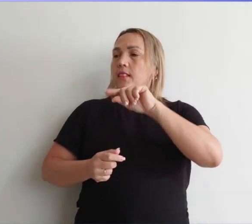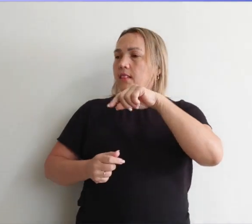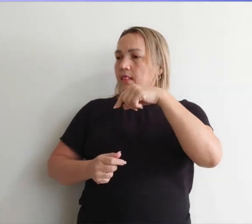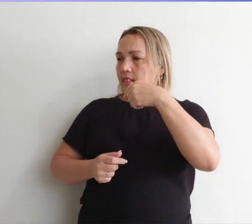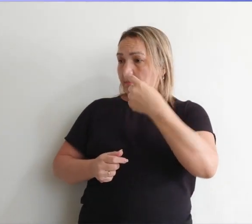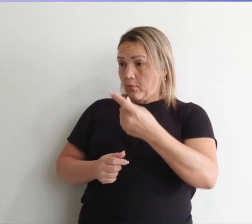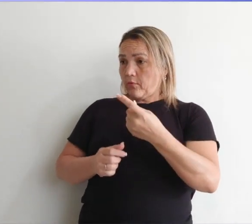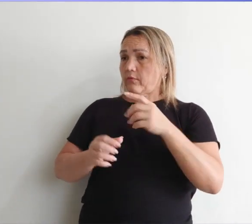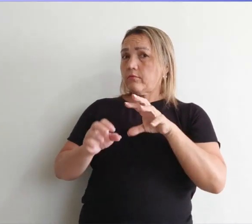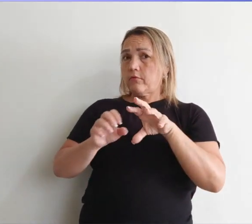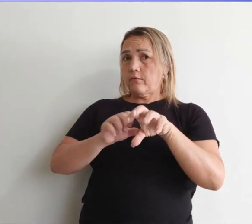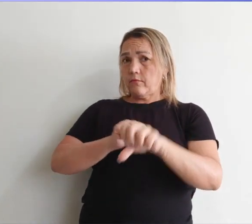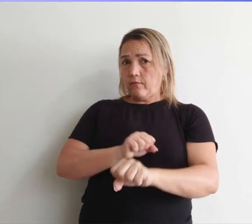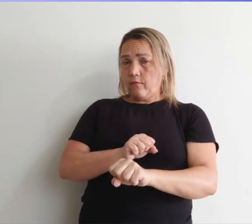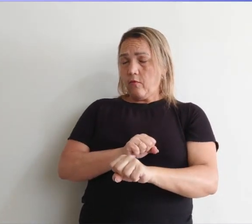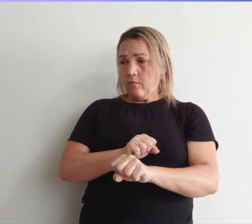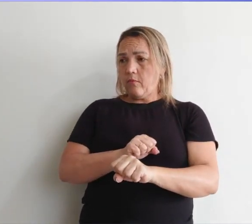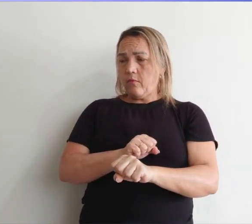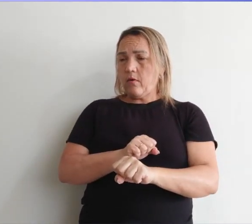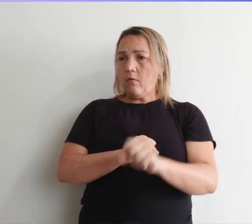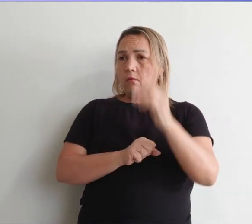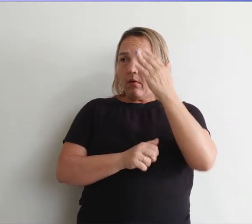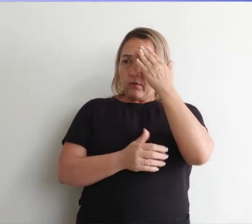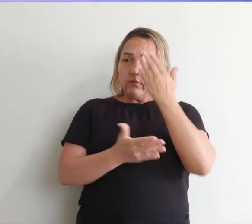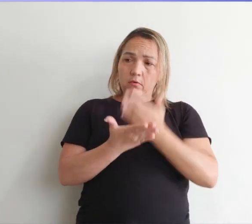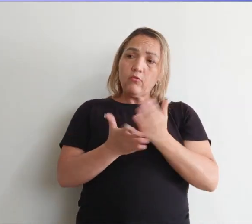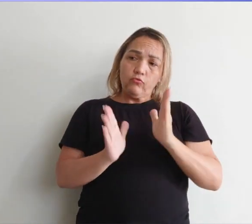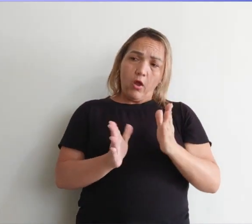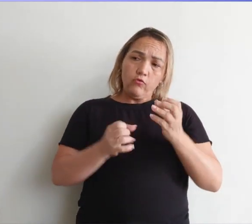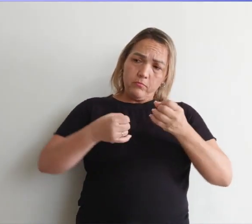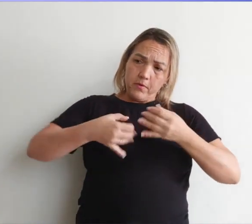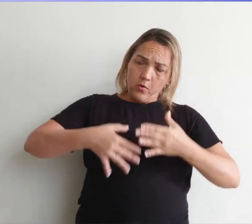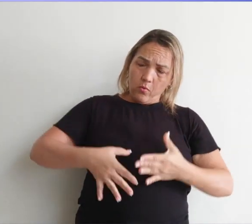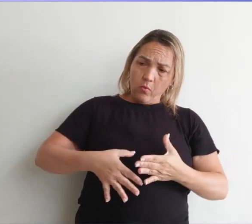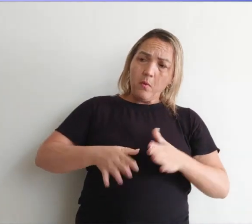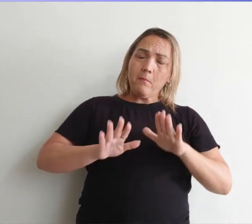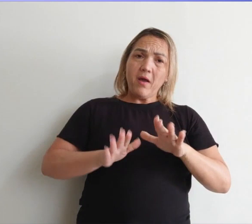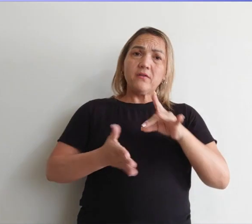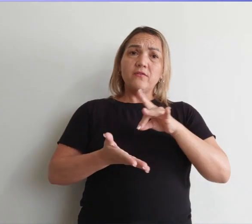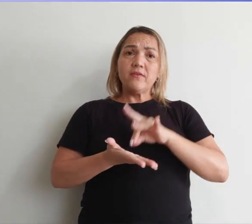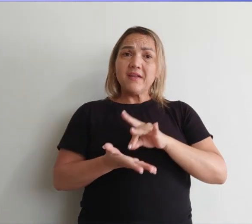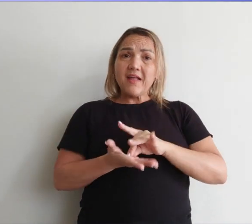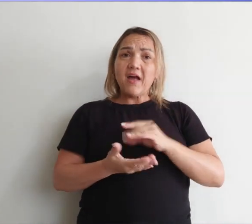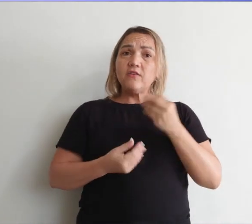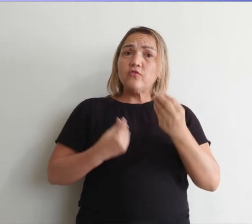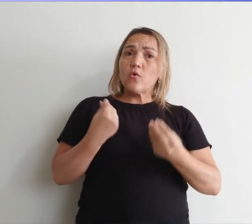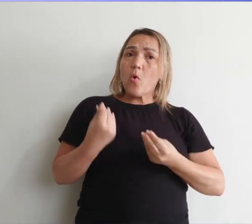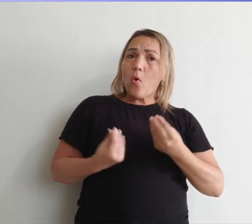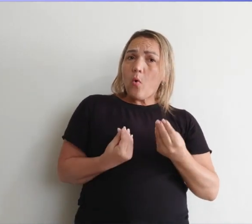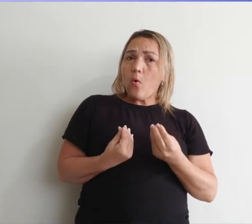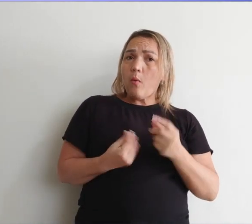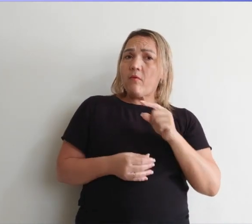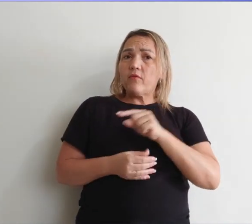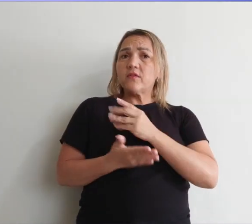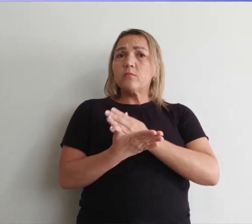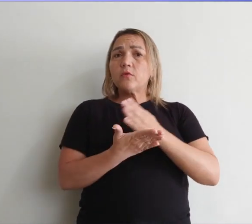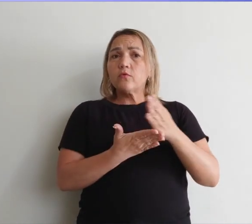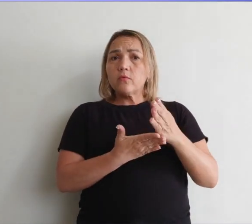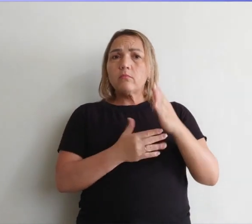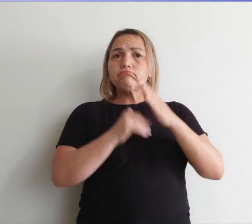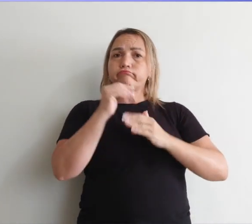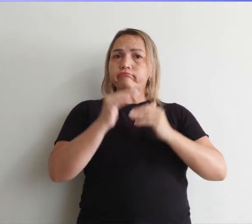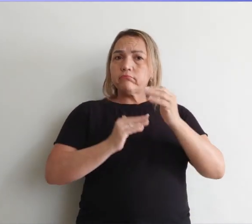Após a conclusão do curso, então, eu acredito que você já falou um pouco disso, mas, de fato, como que você iniciou